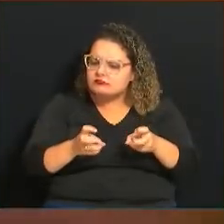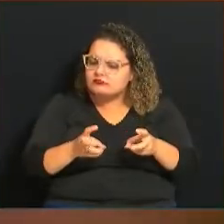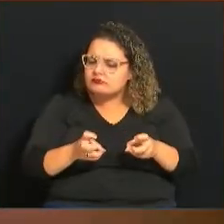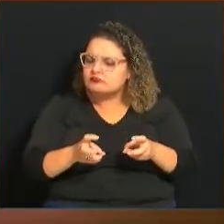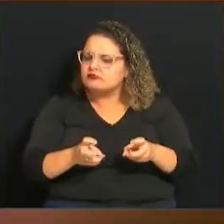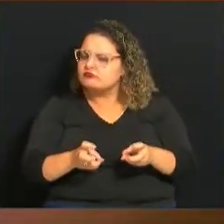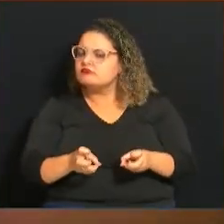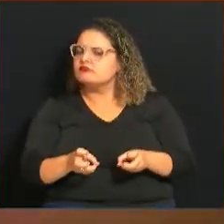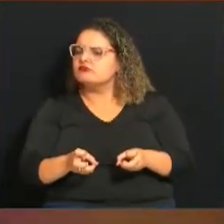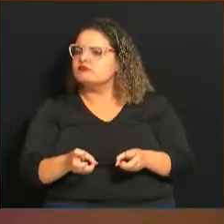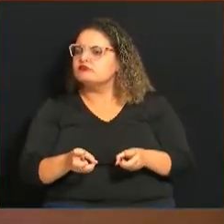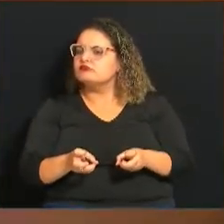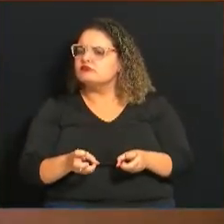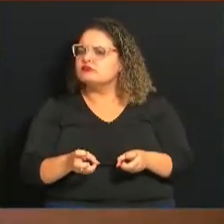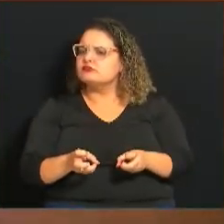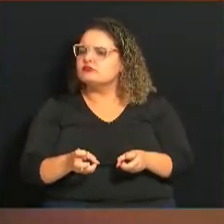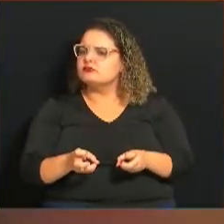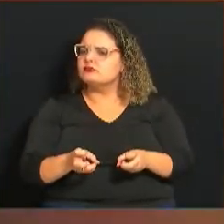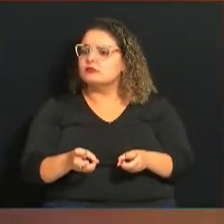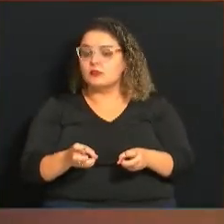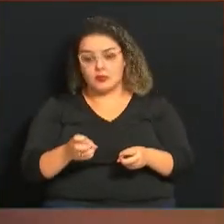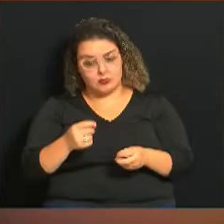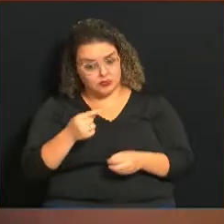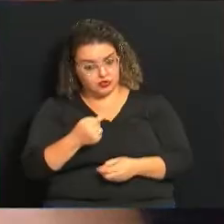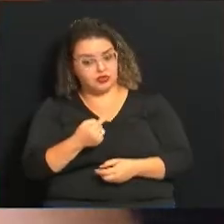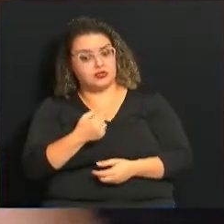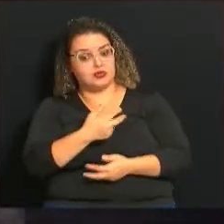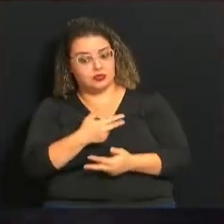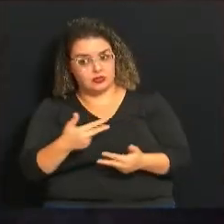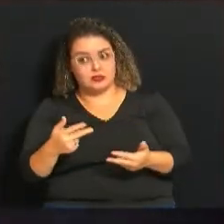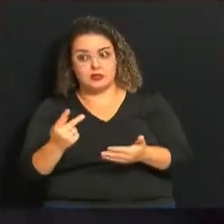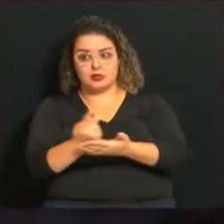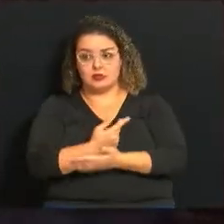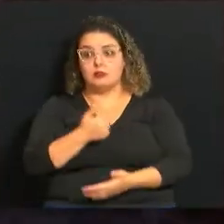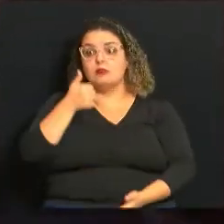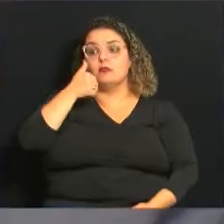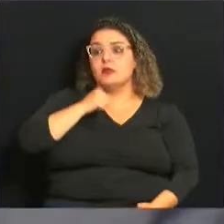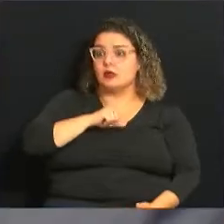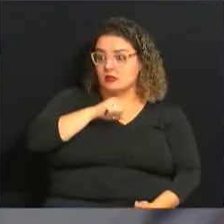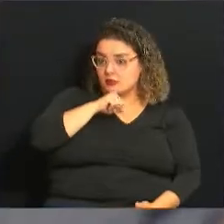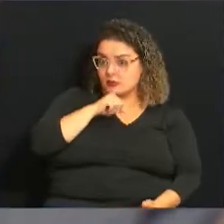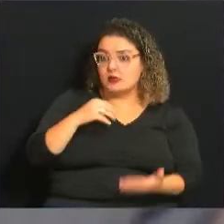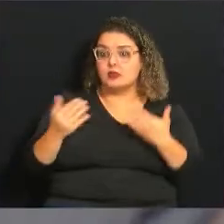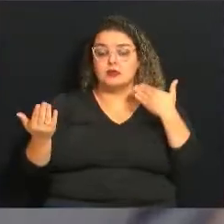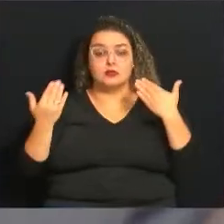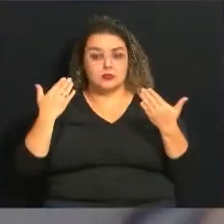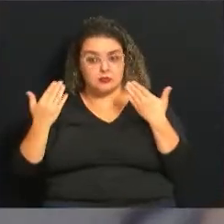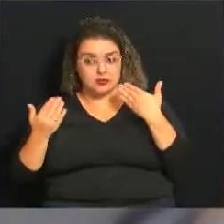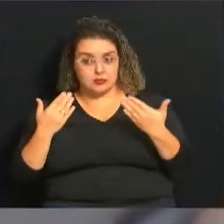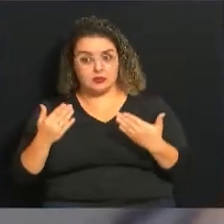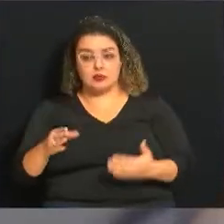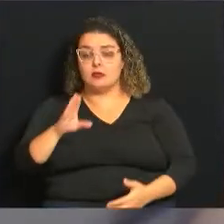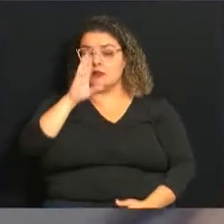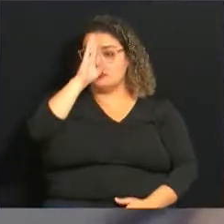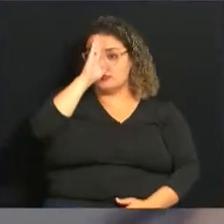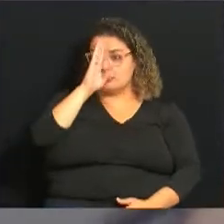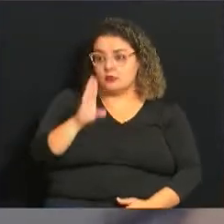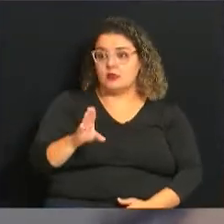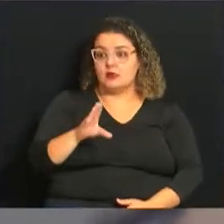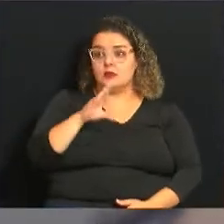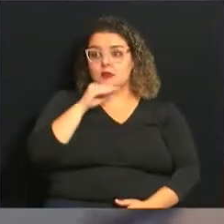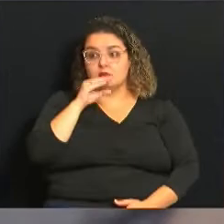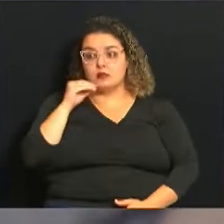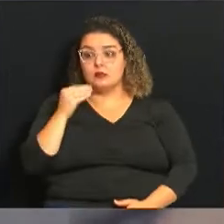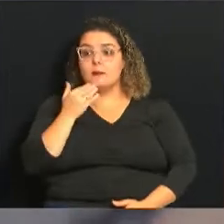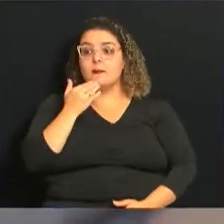que alguma coisa estava errada. Tanto para a mãe quanto para a psicóloga, o fundamental é que o adolescente peça